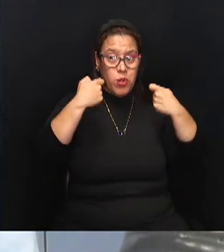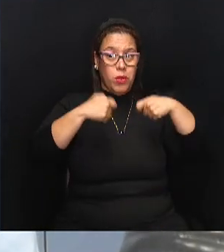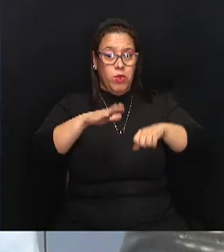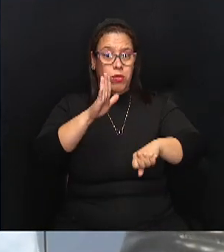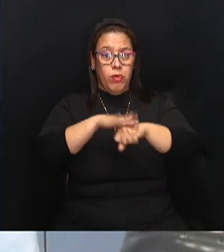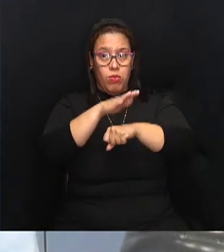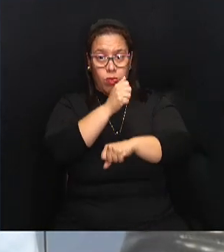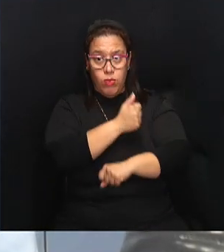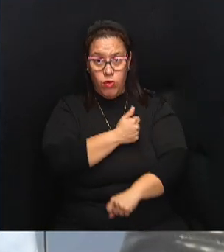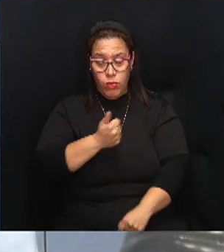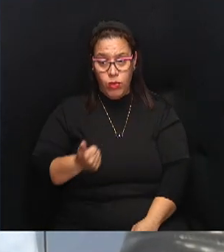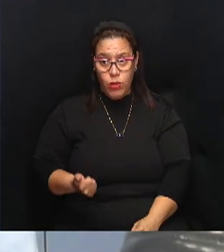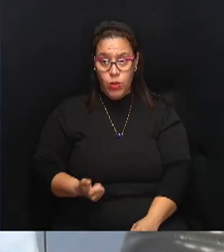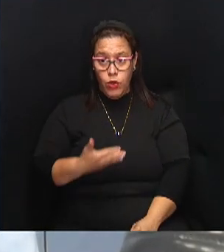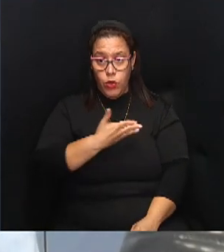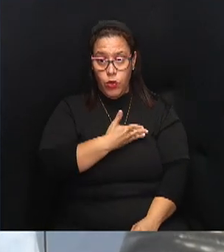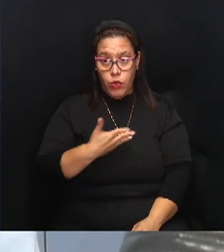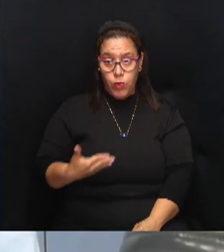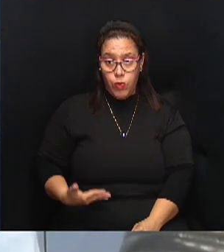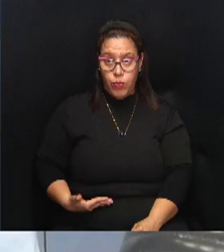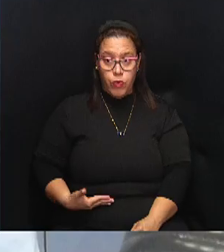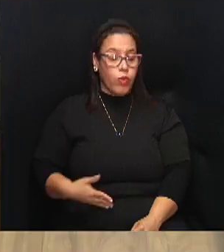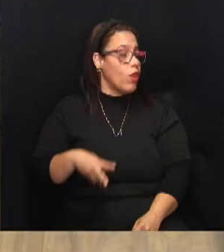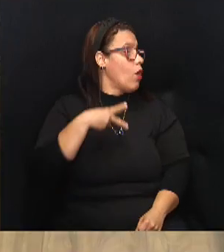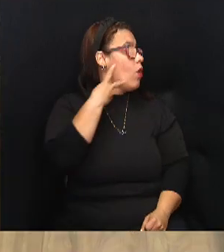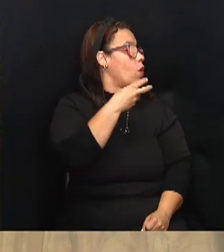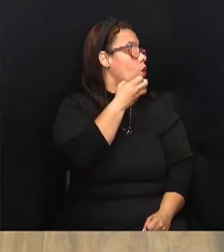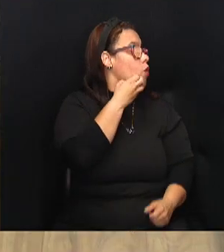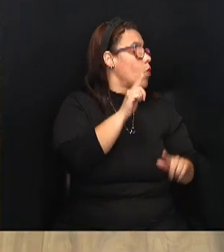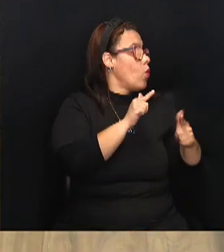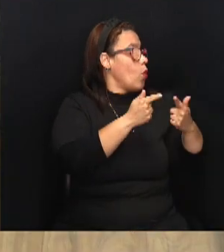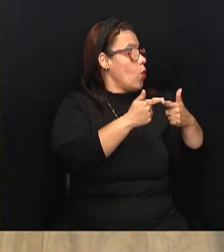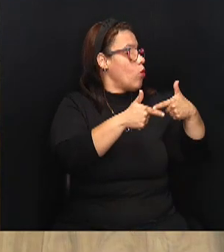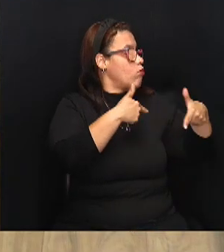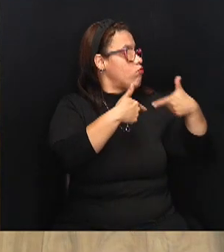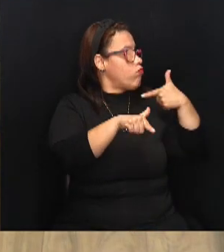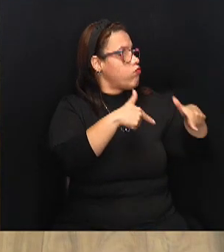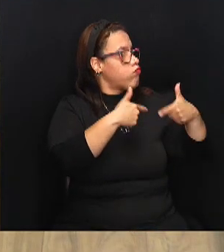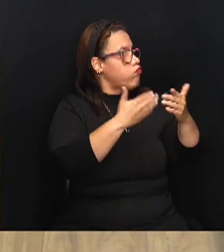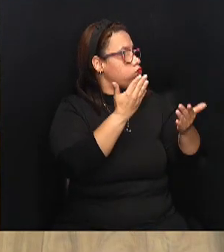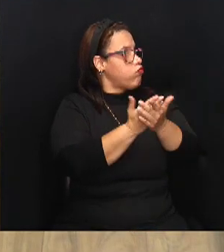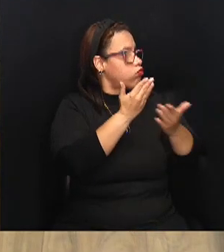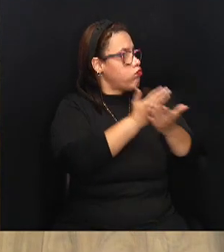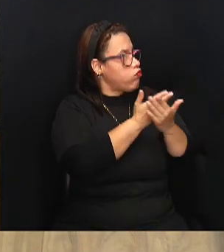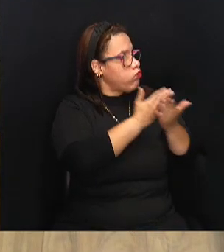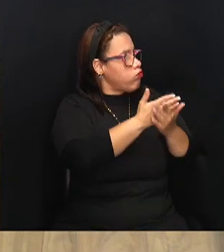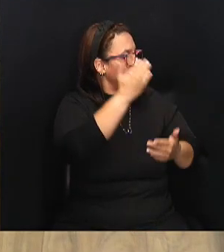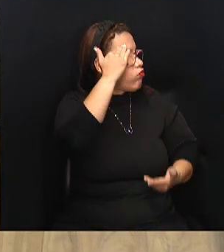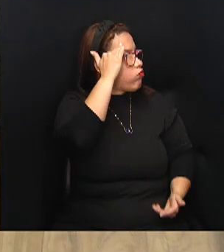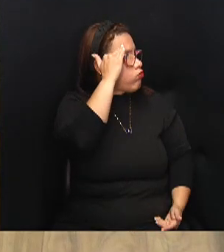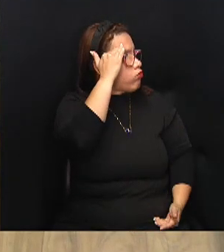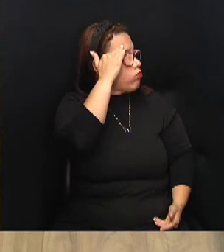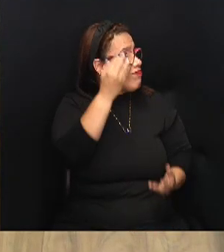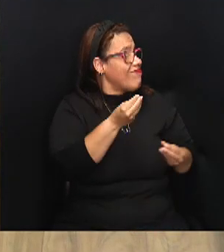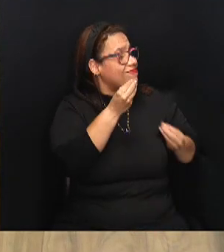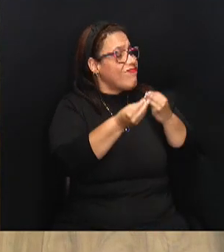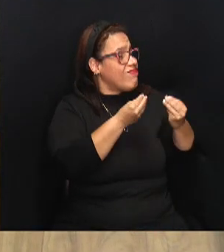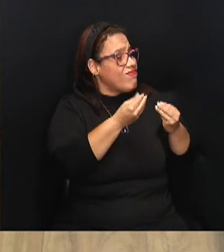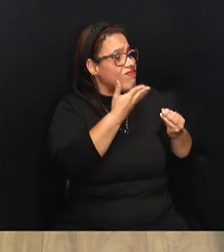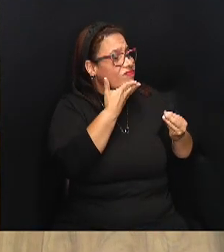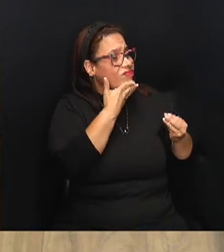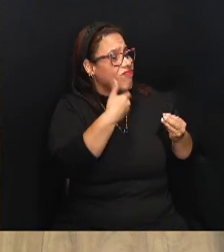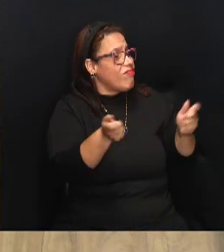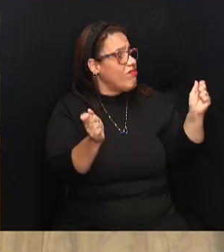poder público, né? Vereador Igor, tem como criar um grupo de trabalho para estudar, para entender, abordar da melhor